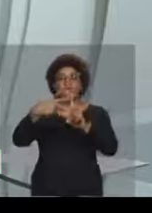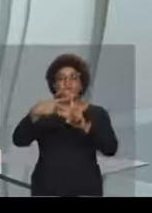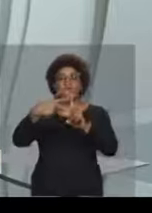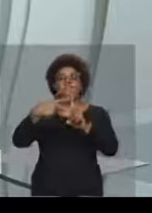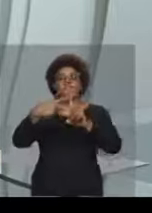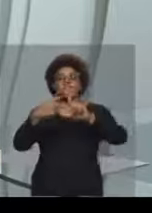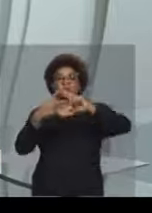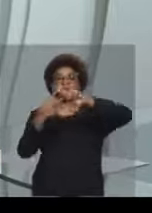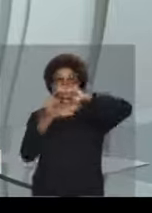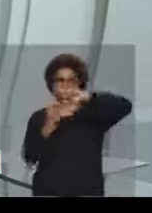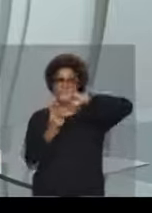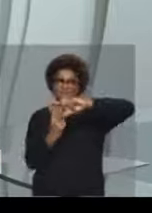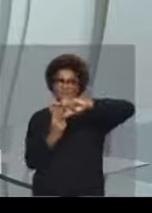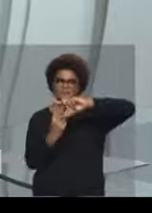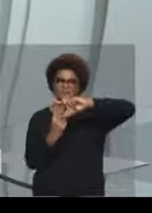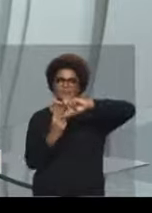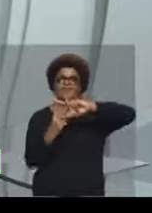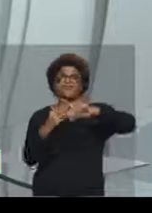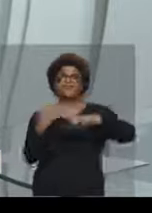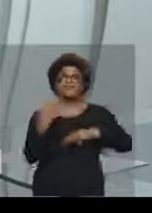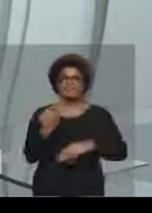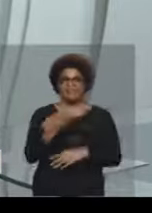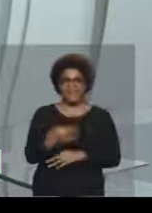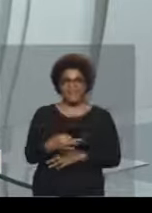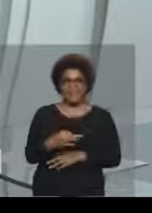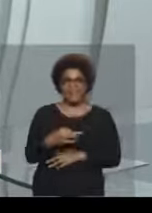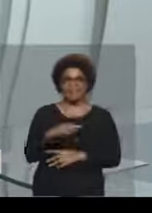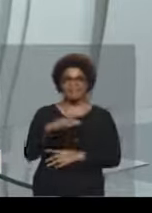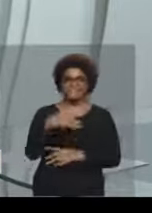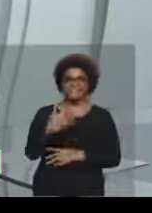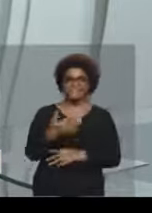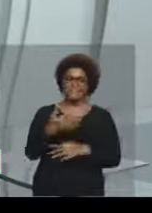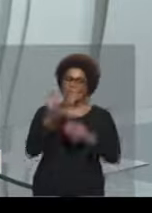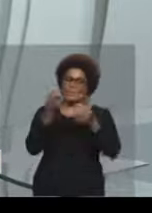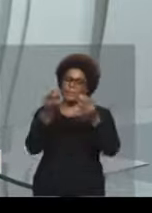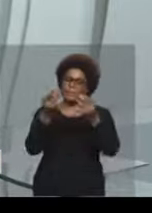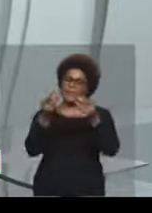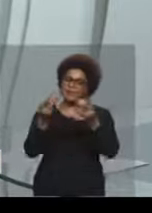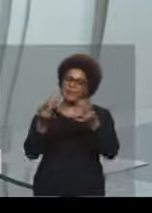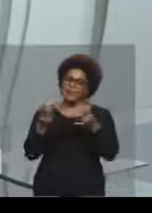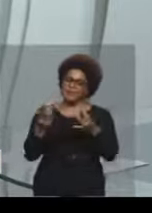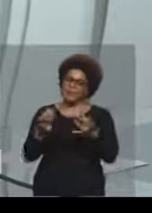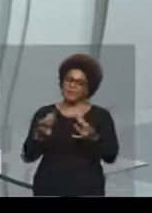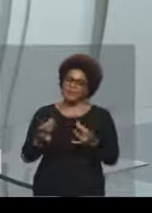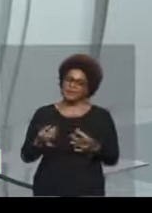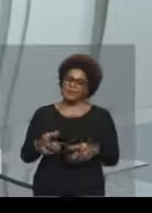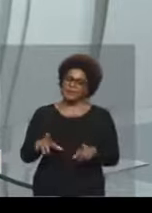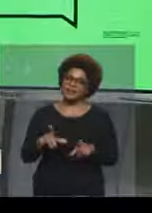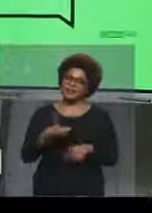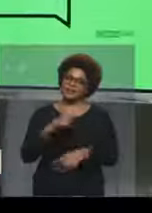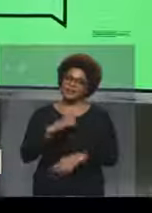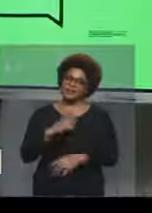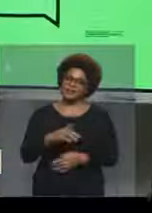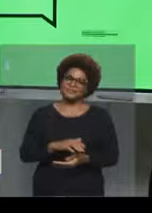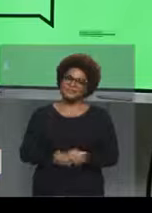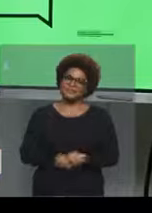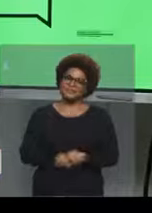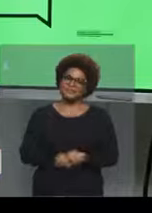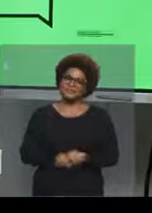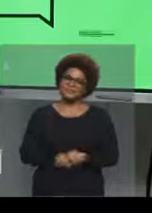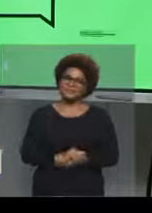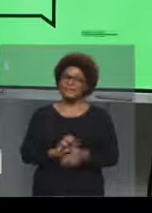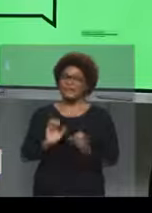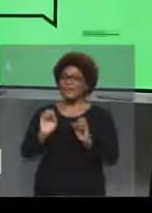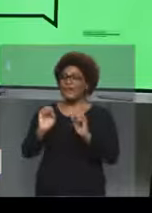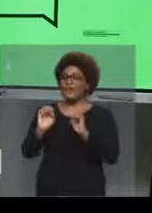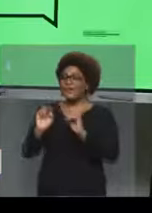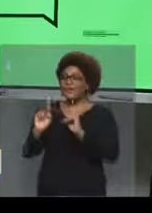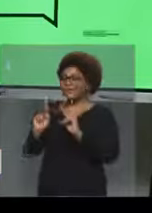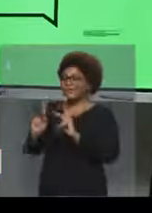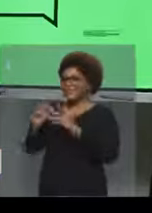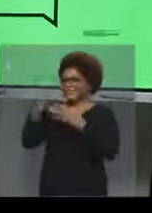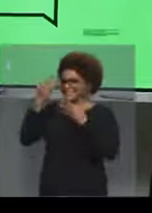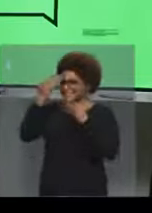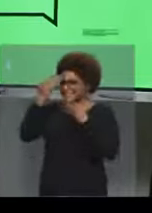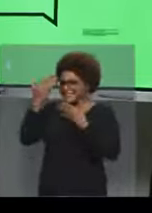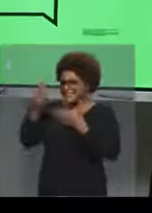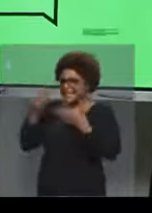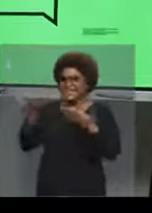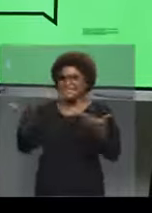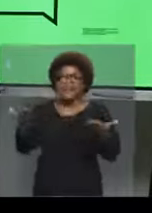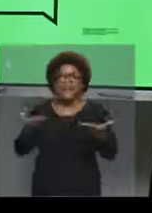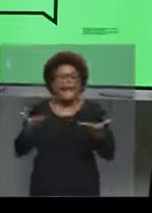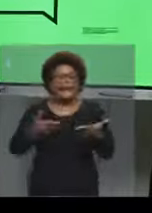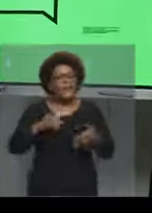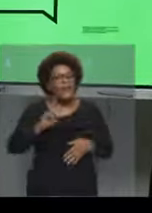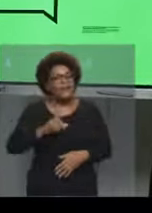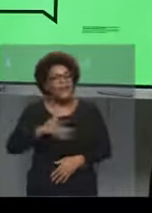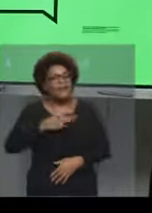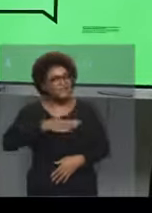ali, o lead, aí depois vai detalhando. Ok, obrigada. Chegou a hora da gente fazer um